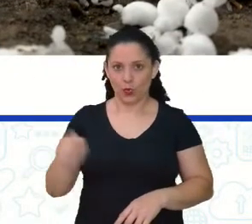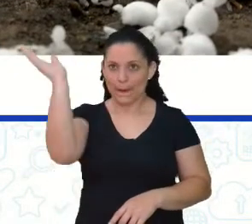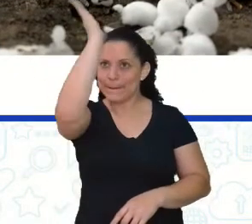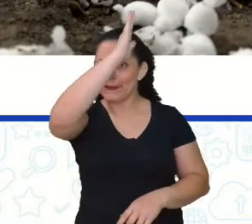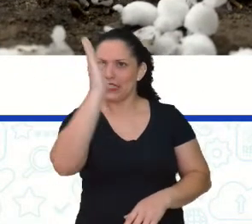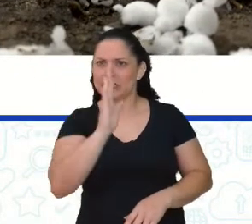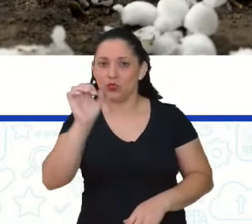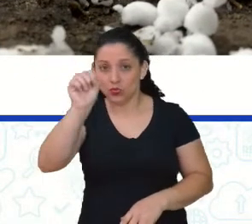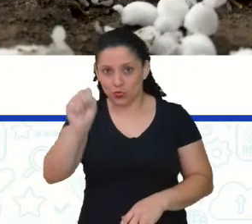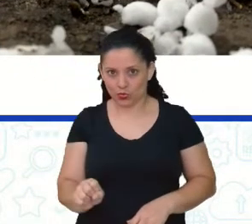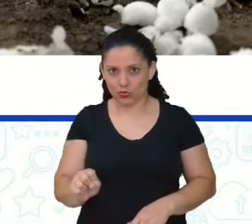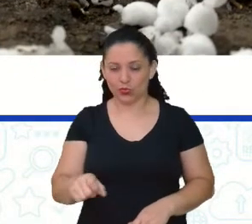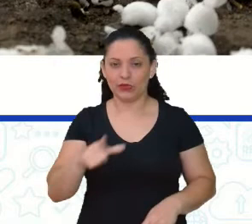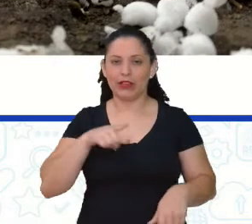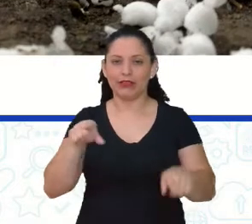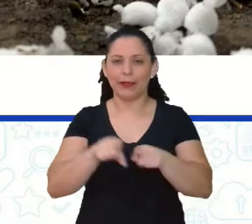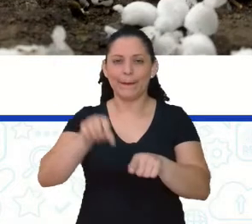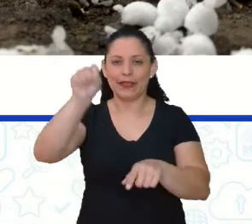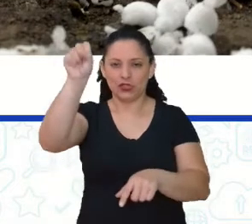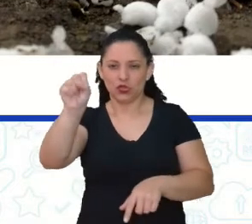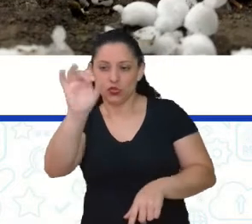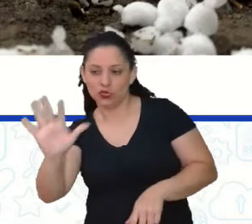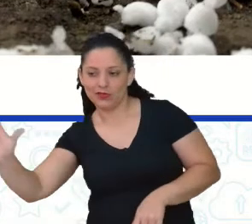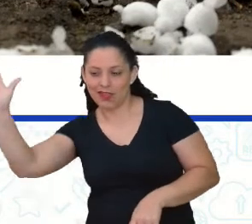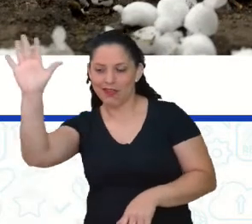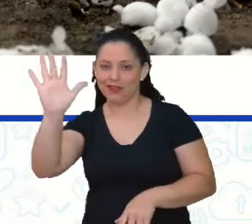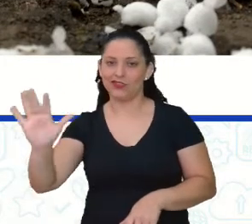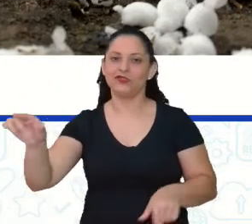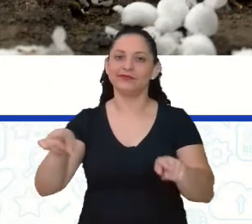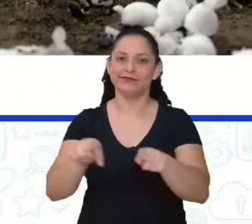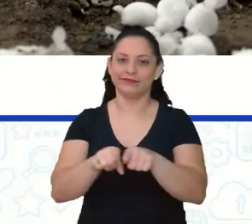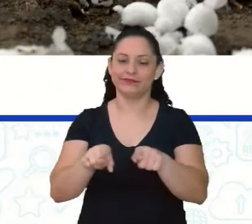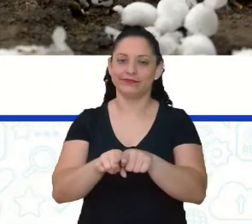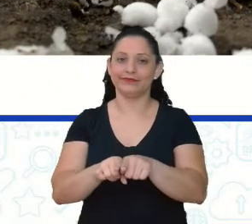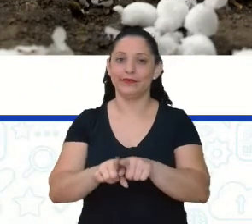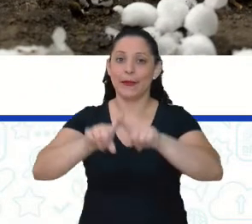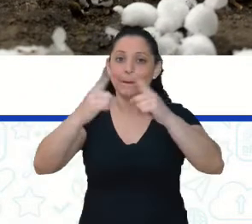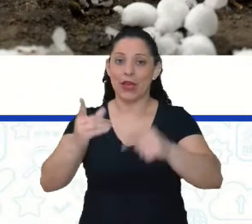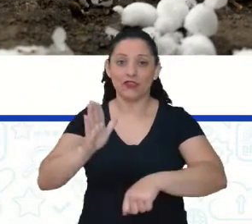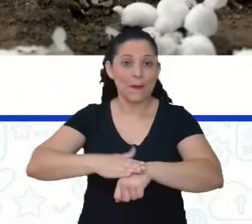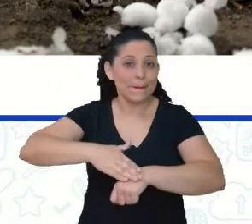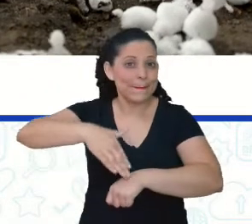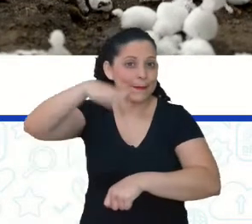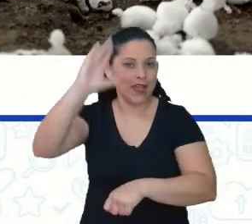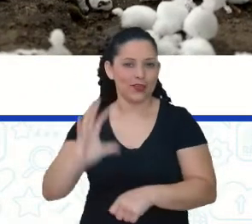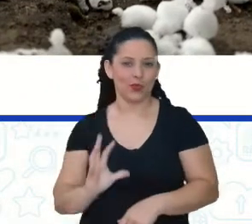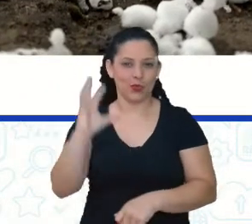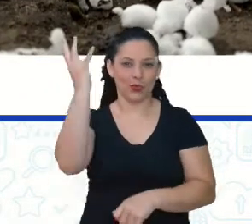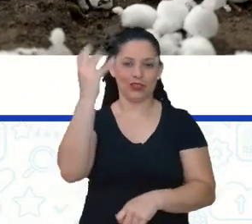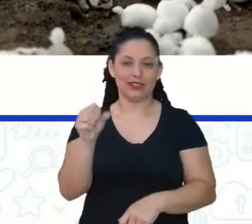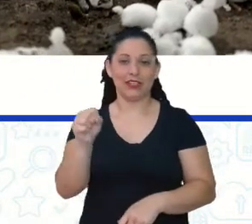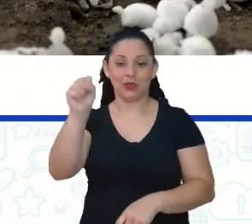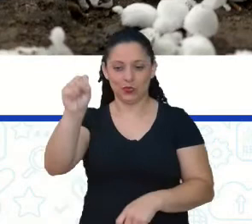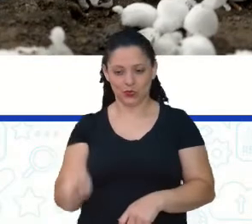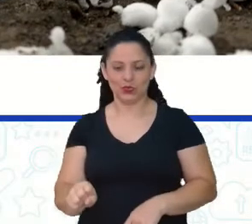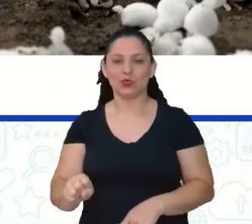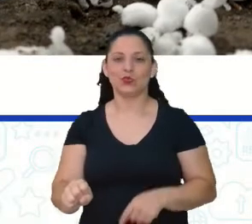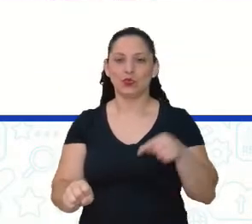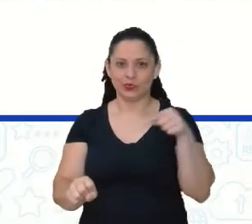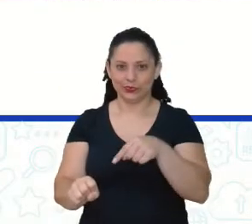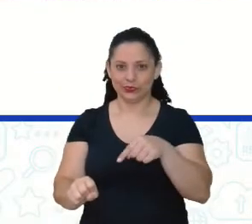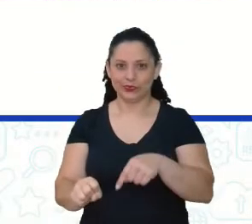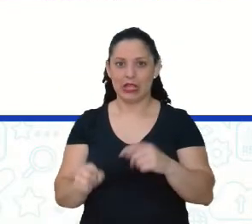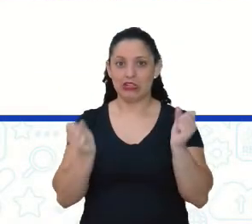tem muito, né? Sudeste ainda, né? Pode ocorrer também, mas no sul do país, que é uma região mais subtropical, né? E